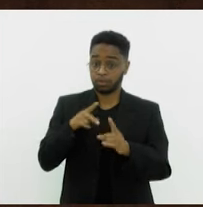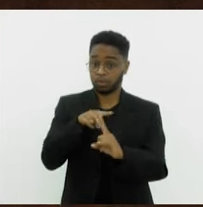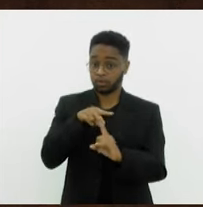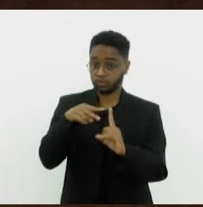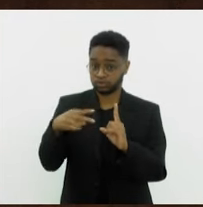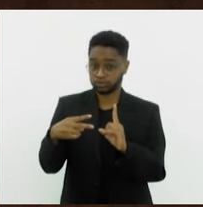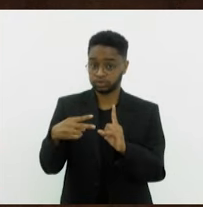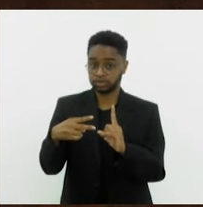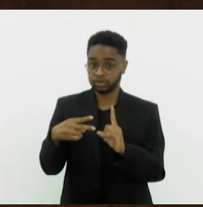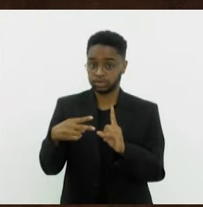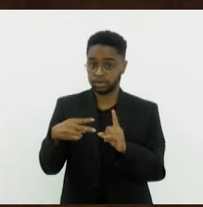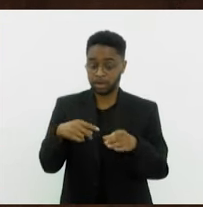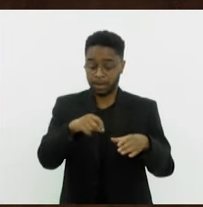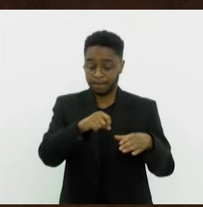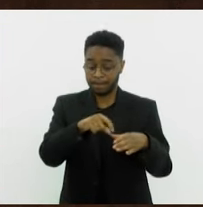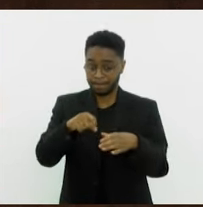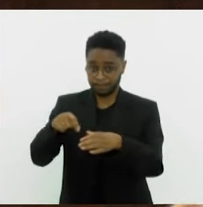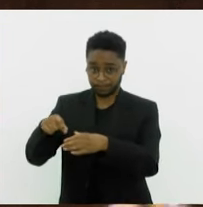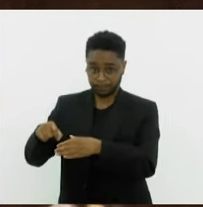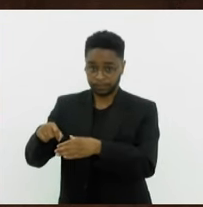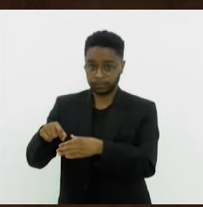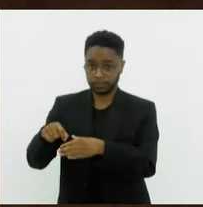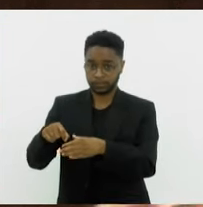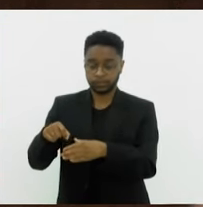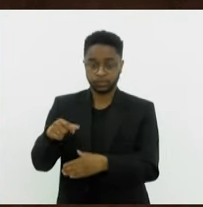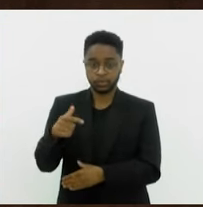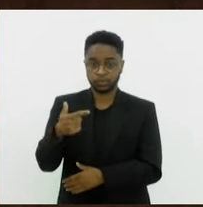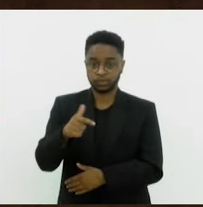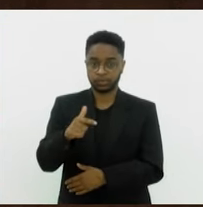processo produtivo,